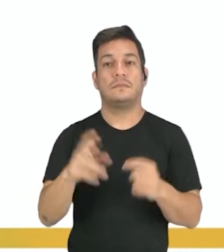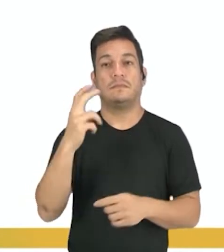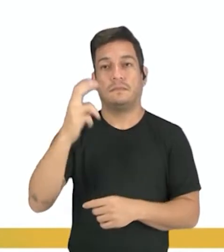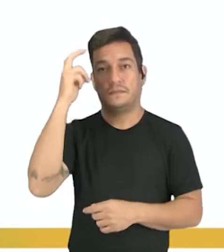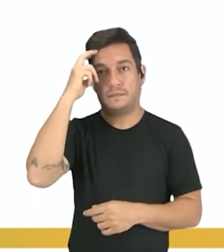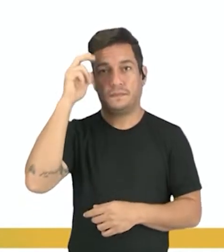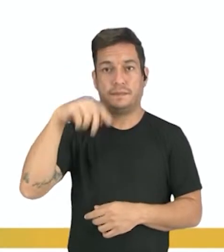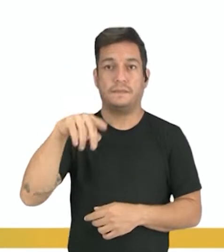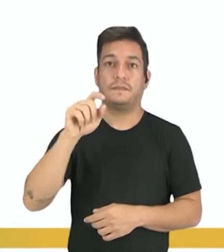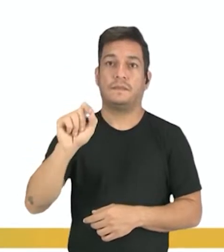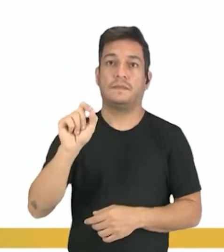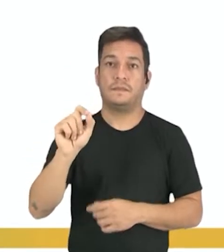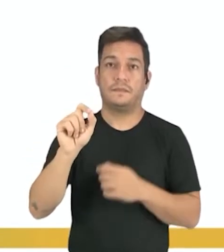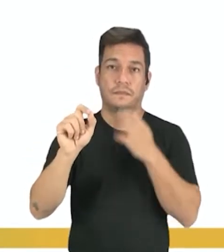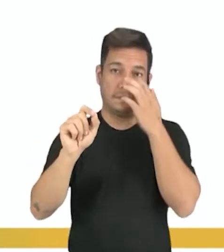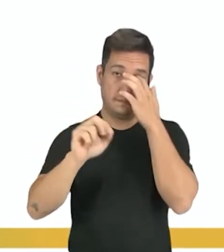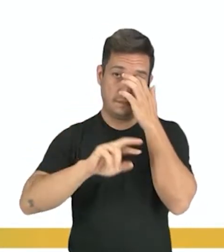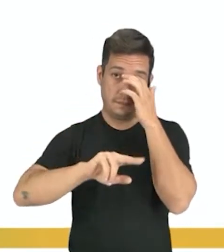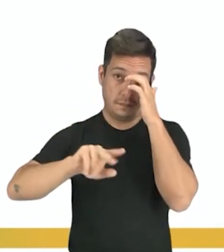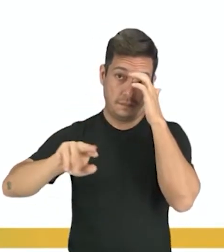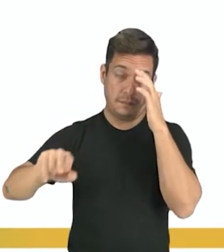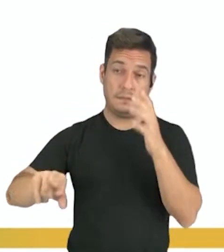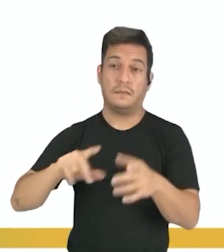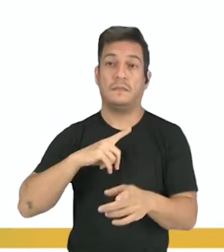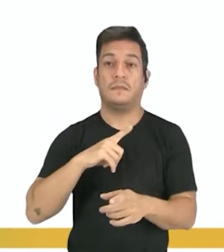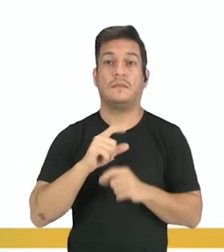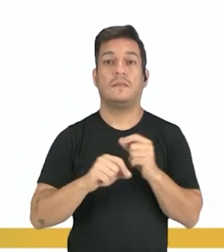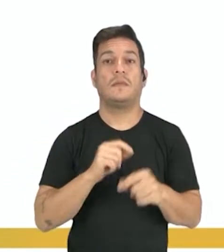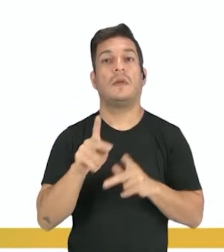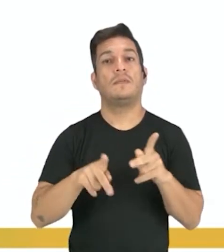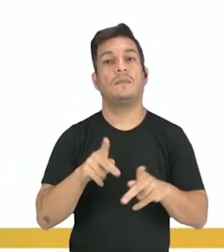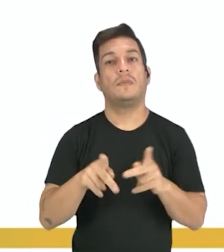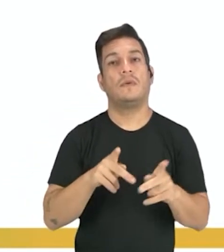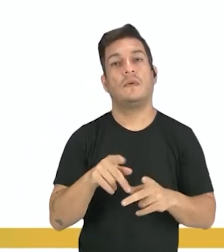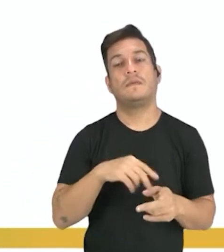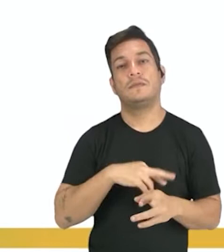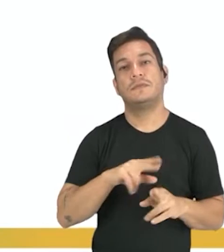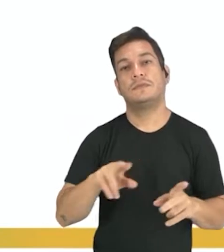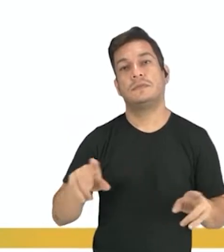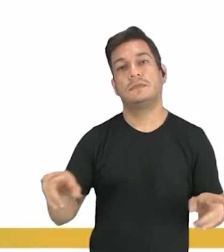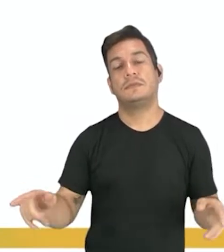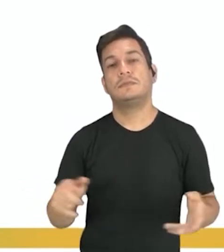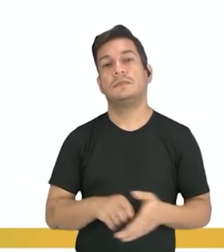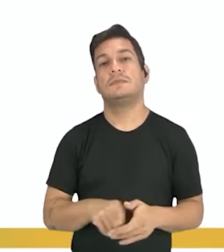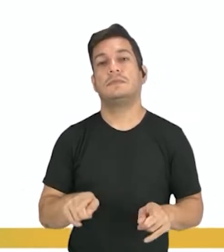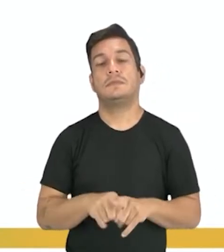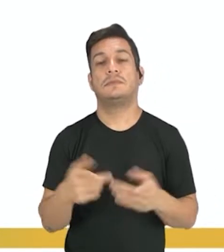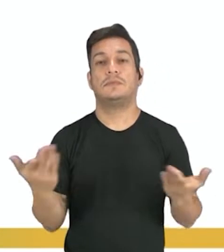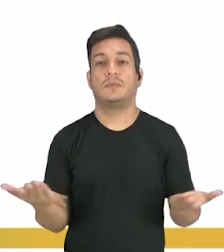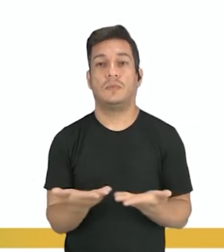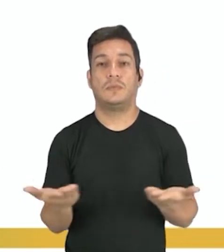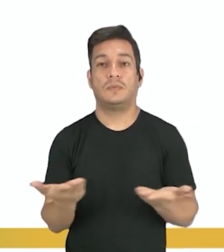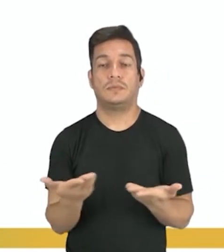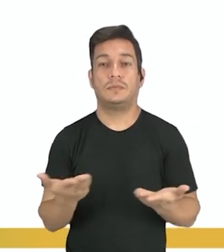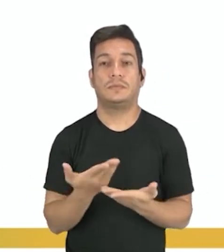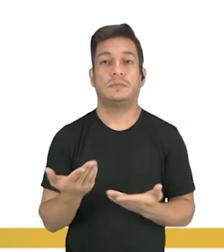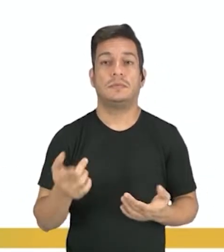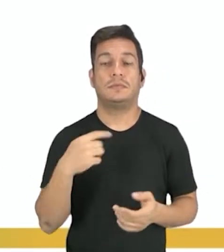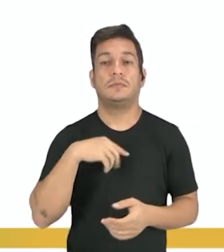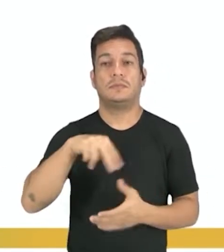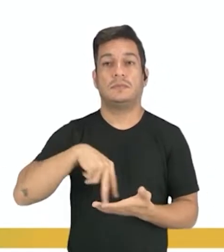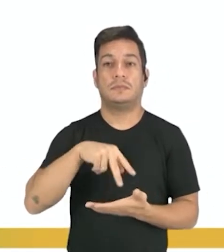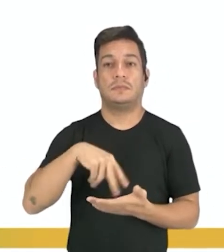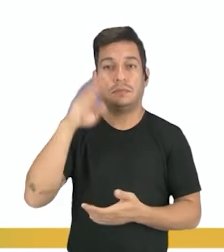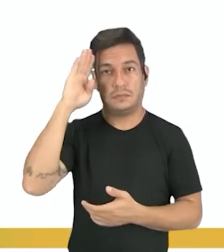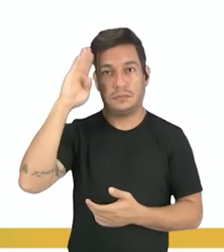nossa cultura Ela é bem diversificada nela veio de povos muito diferentes mas hoje é dentro